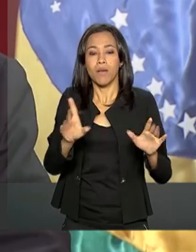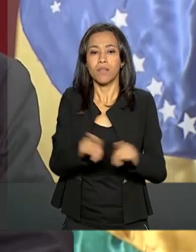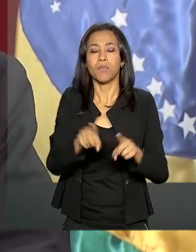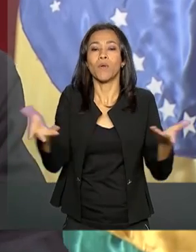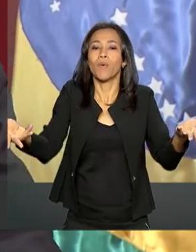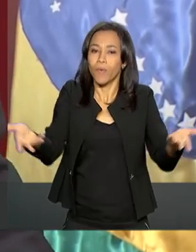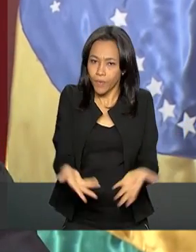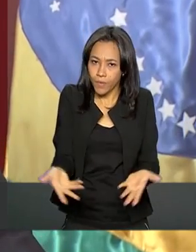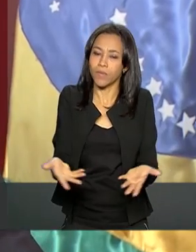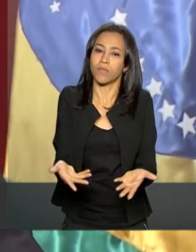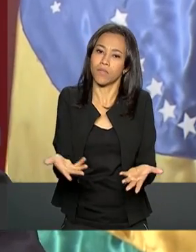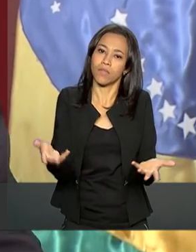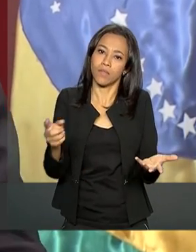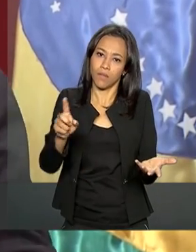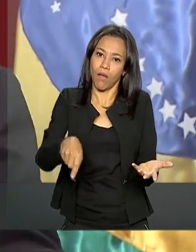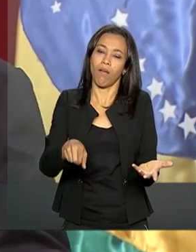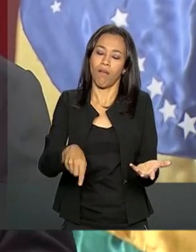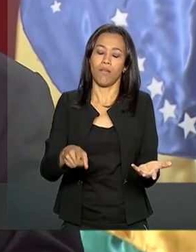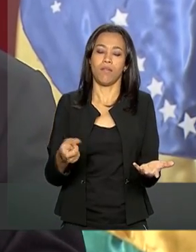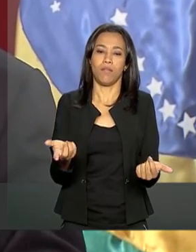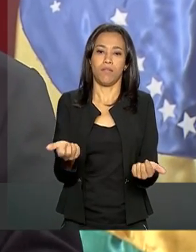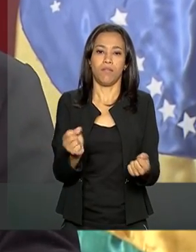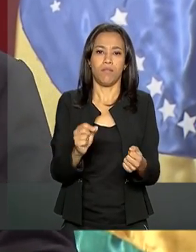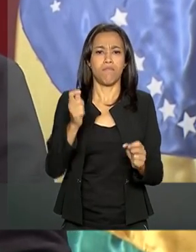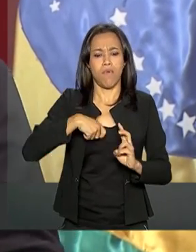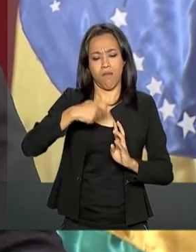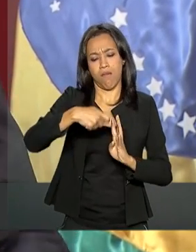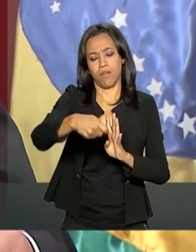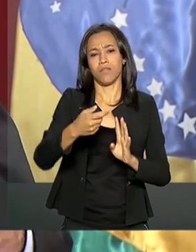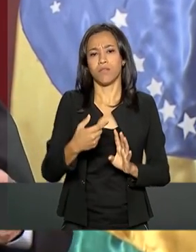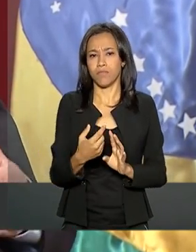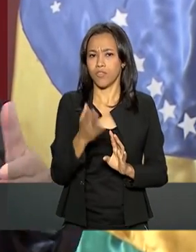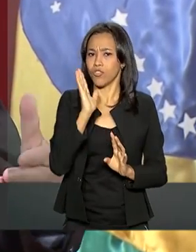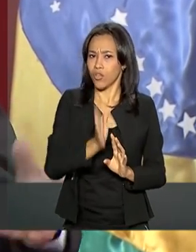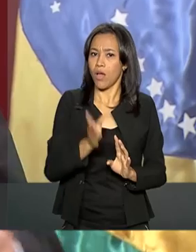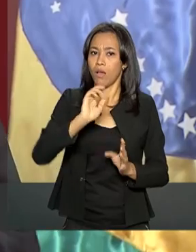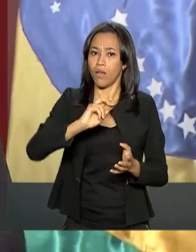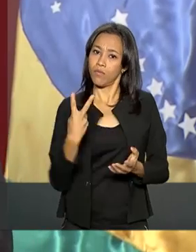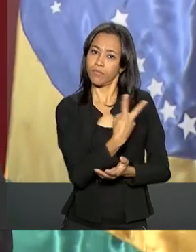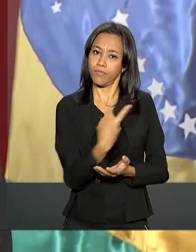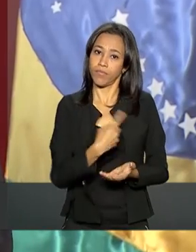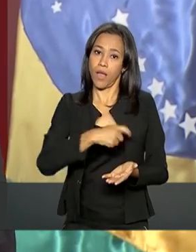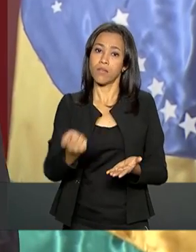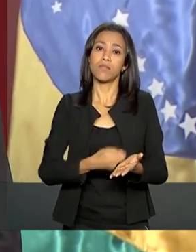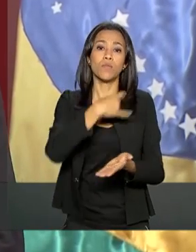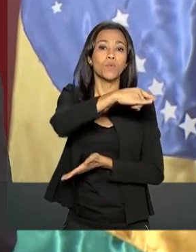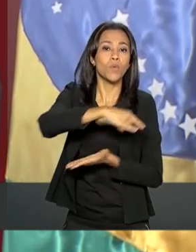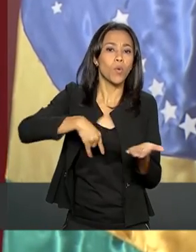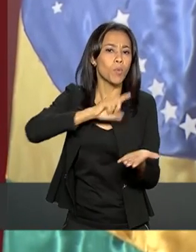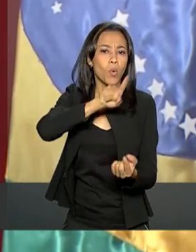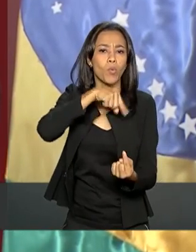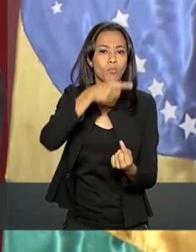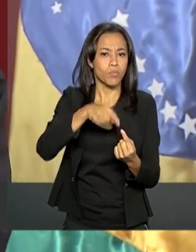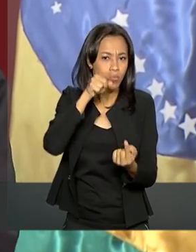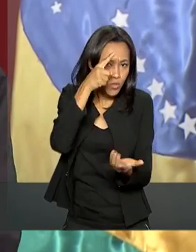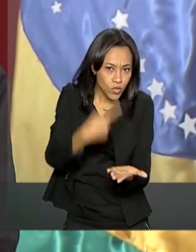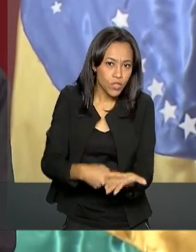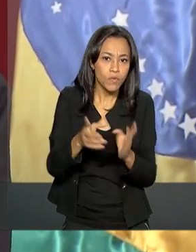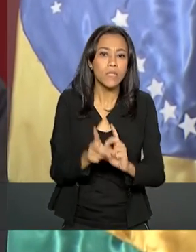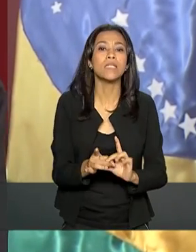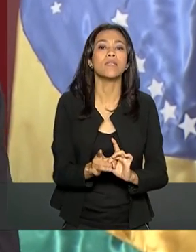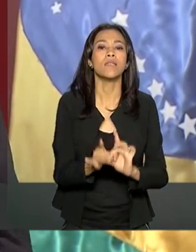por isso, há meses, nós assinamos um acordo para estabelecer um tratado de livre